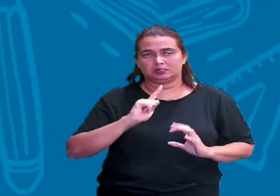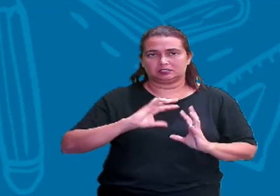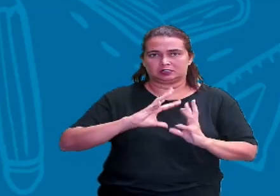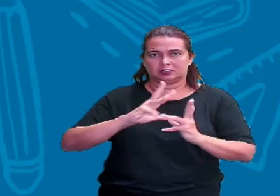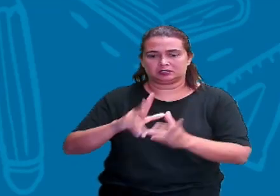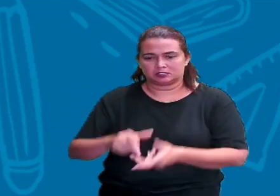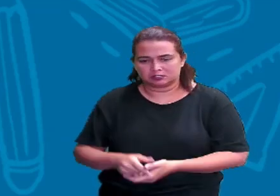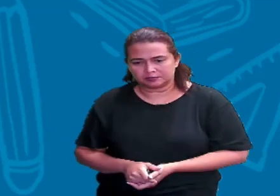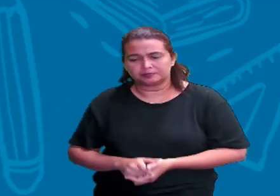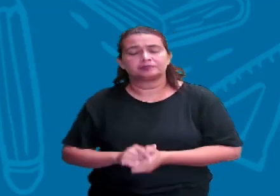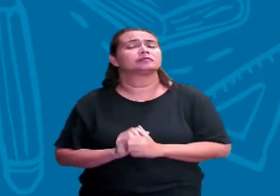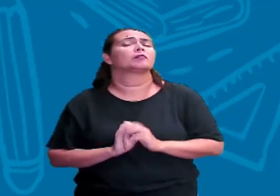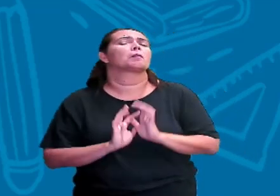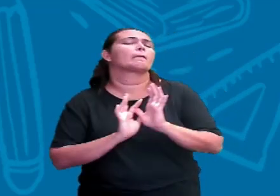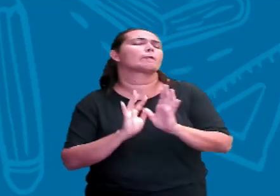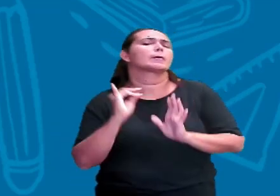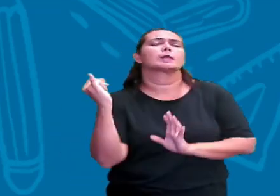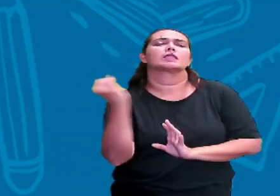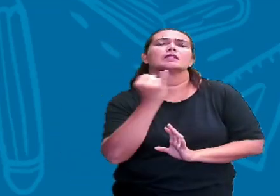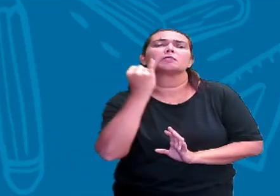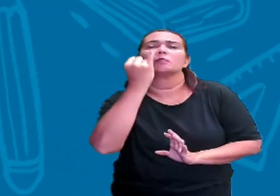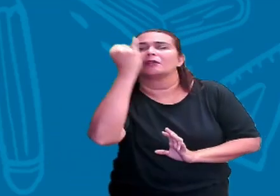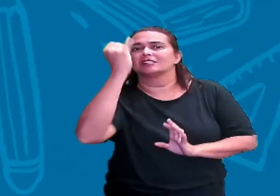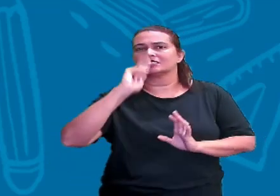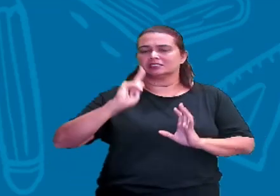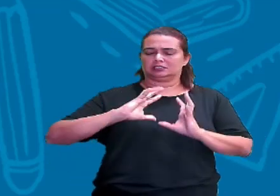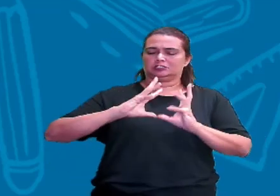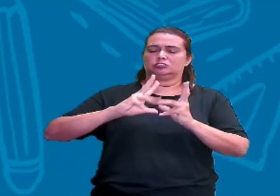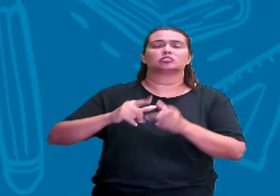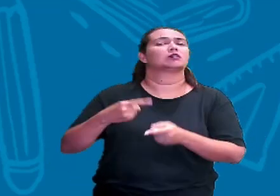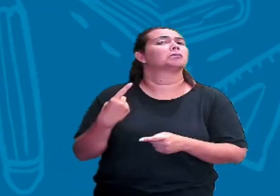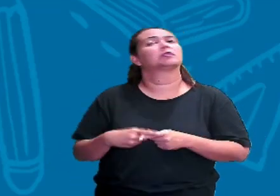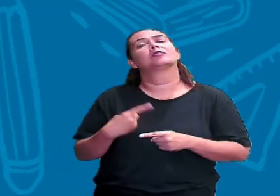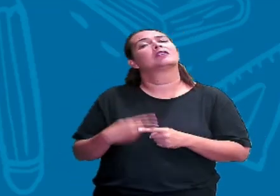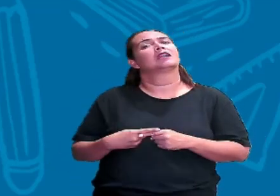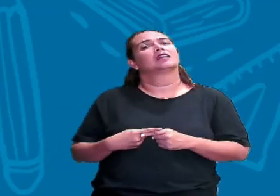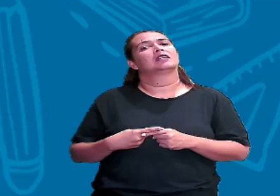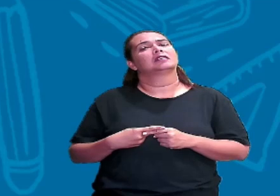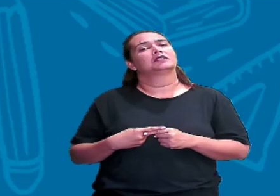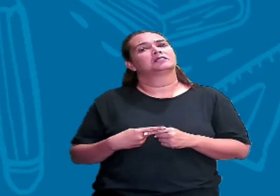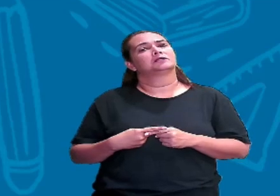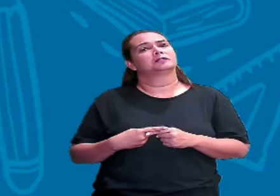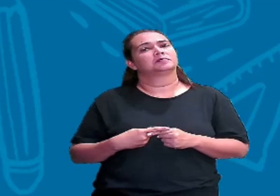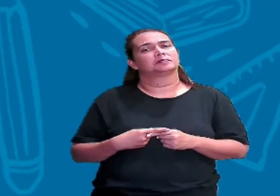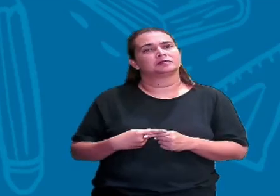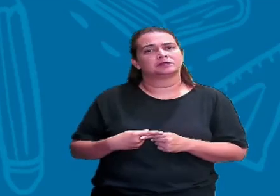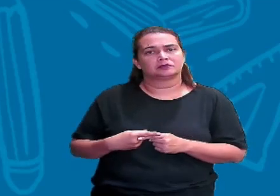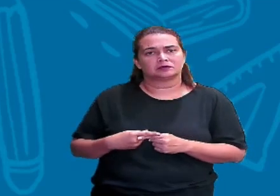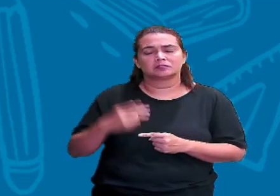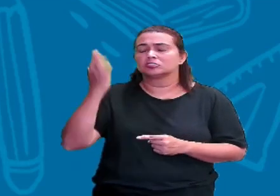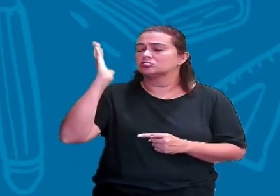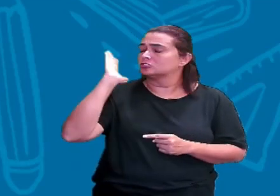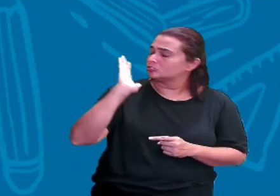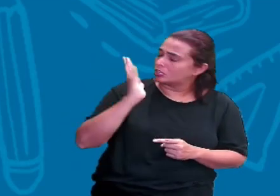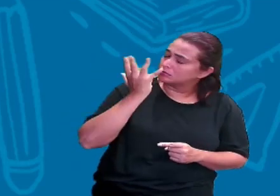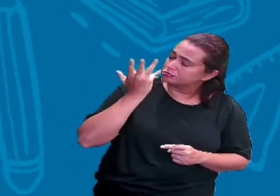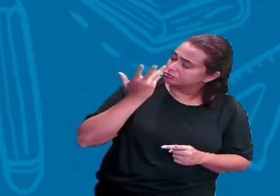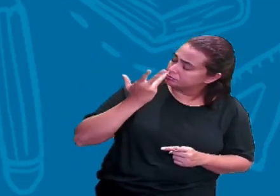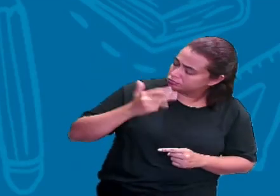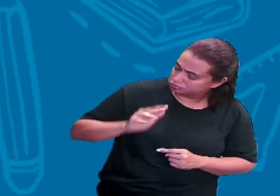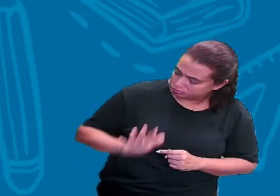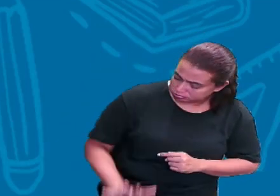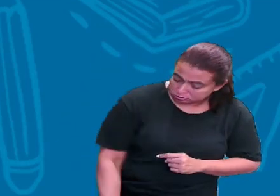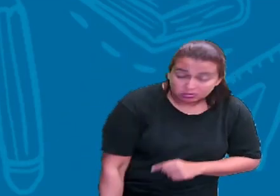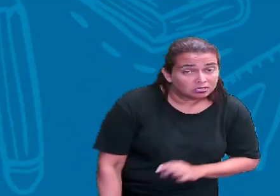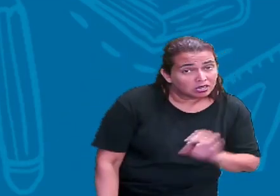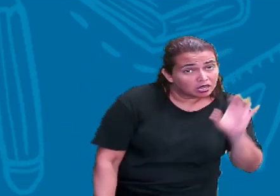E qual a importância da geografia, né? Por que a gente estuda geografia? A gente estuda geografia desde pequenininho e